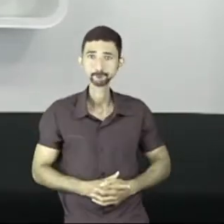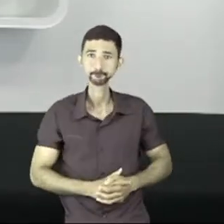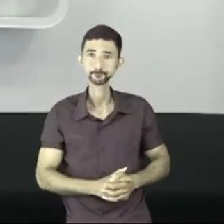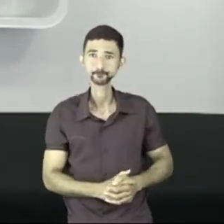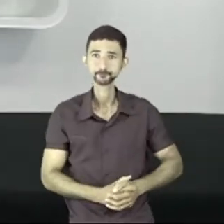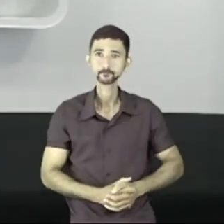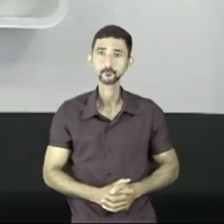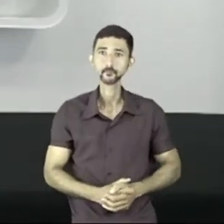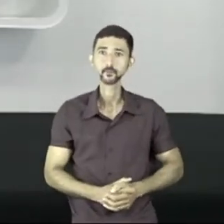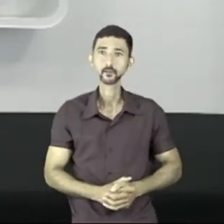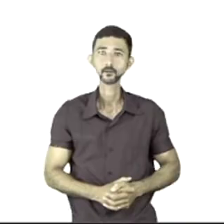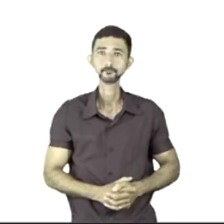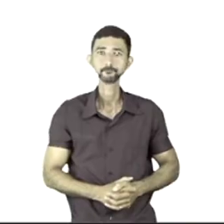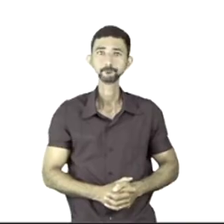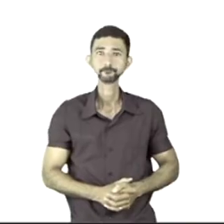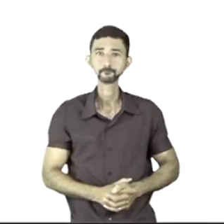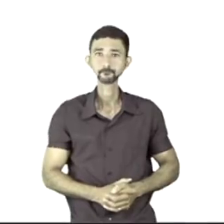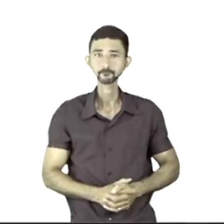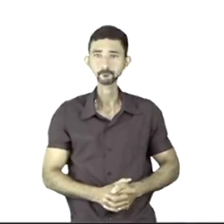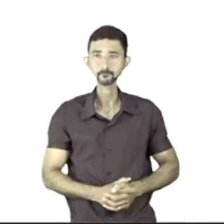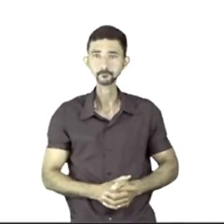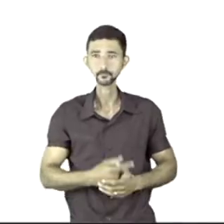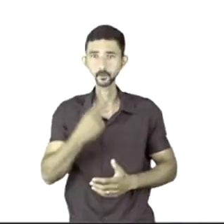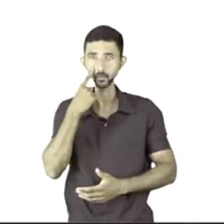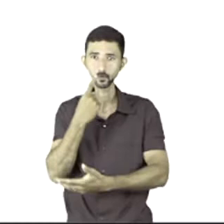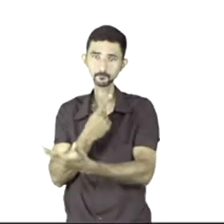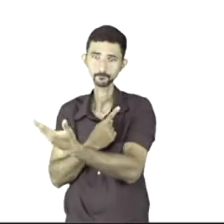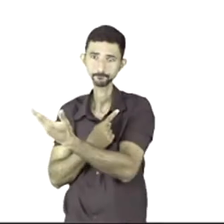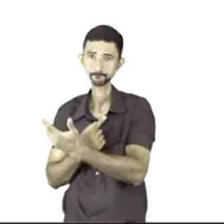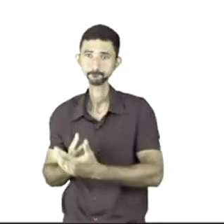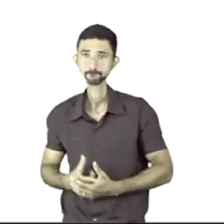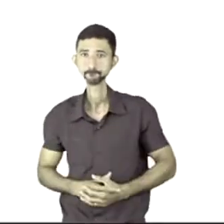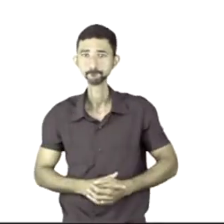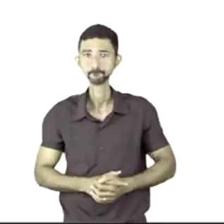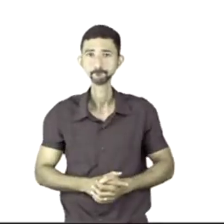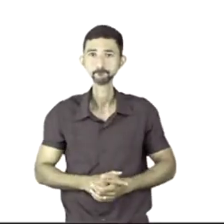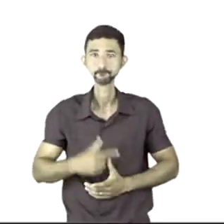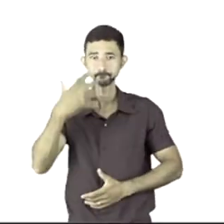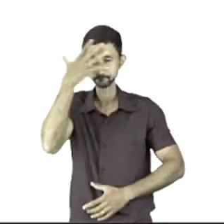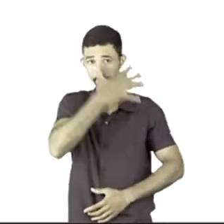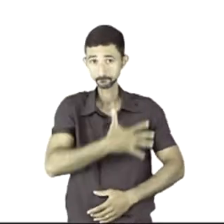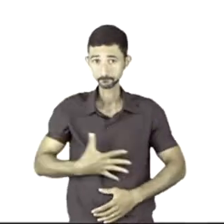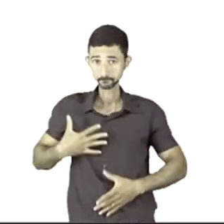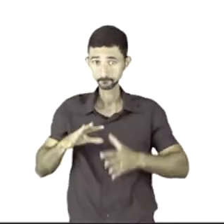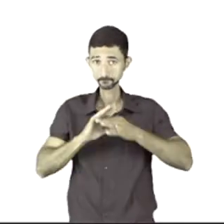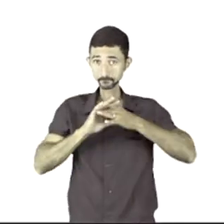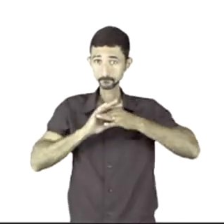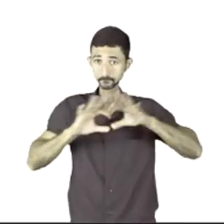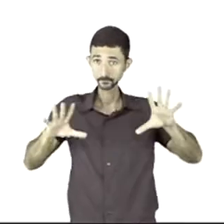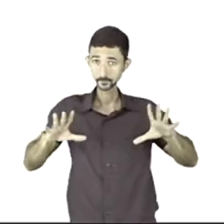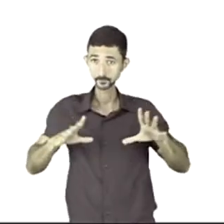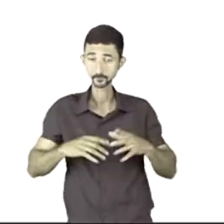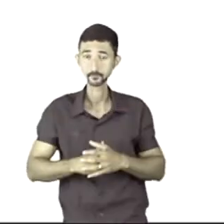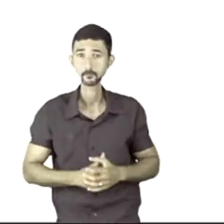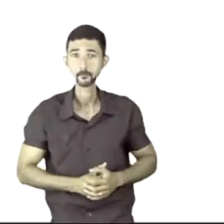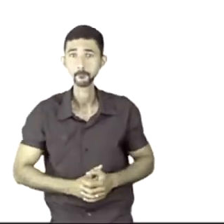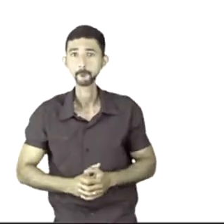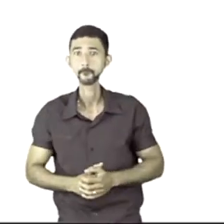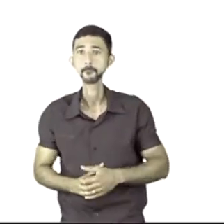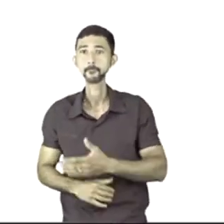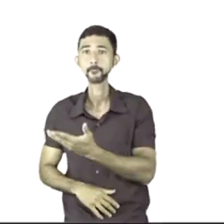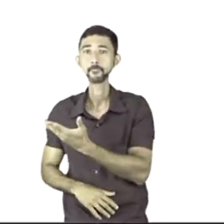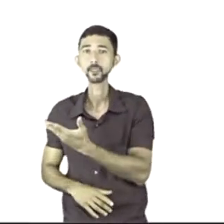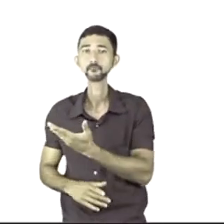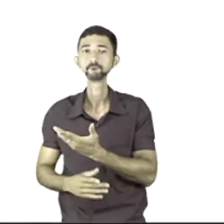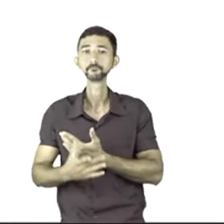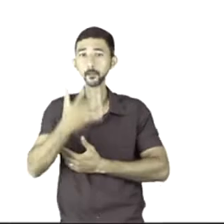lá, olha só, vamos para a tela novamente. Nós temos aqui as áreas permitidas dos golpes. Então